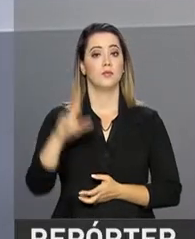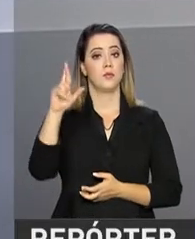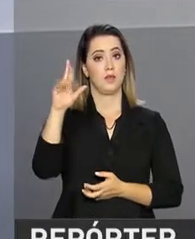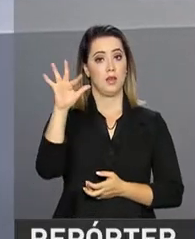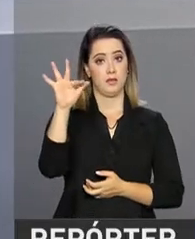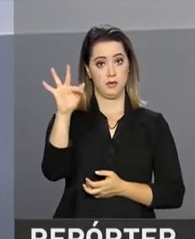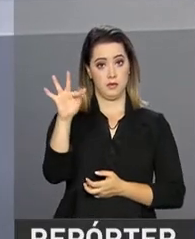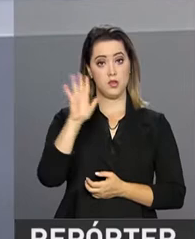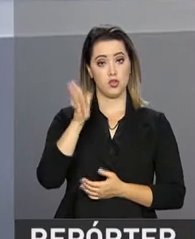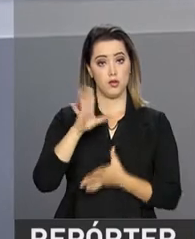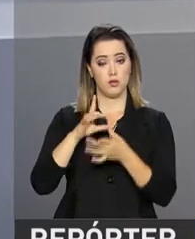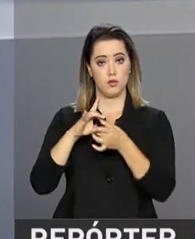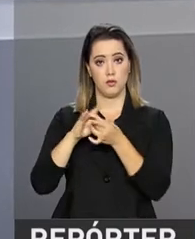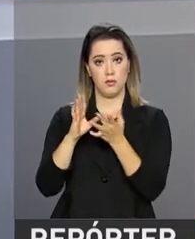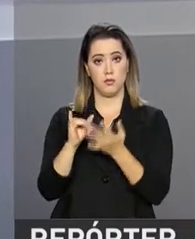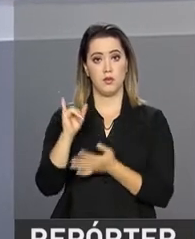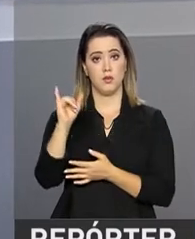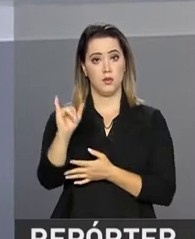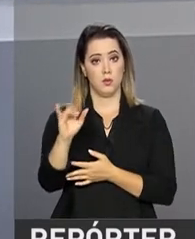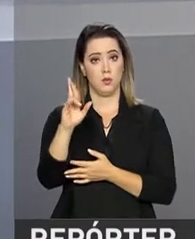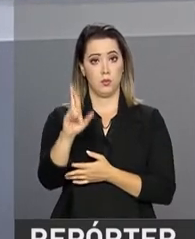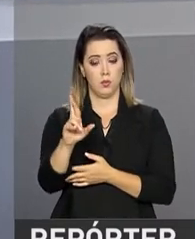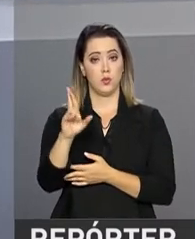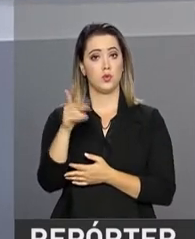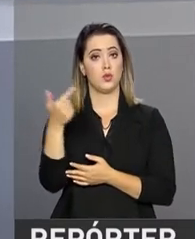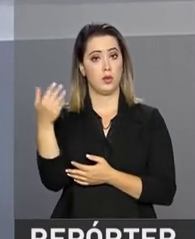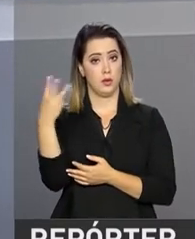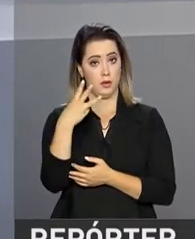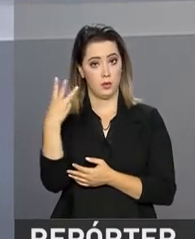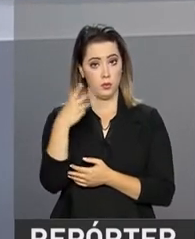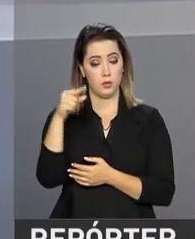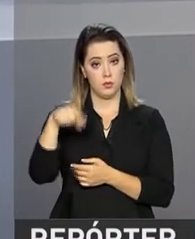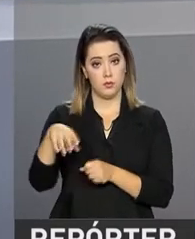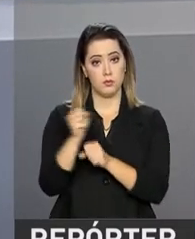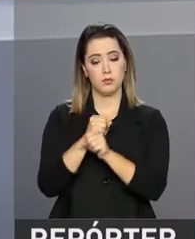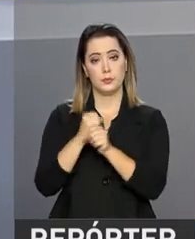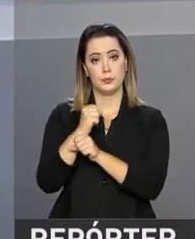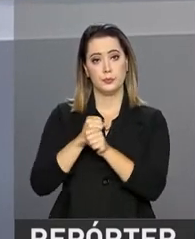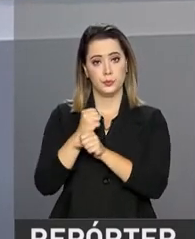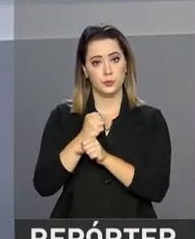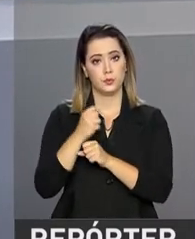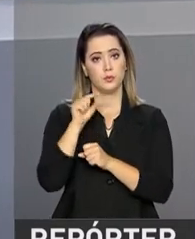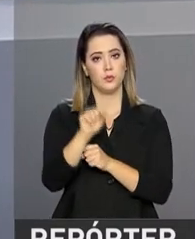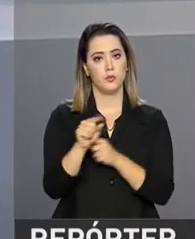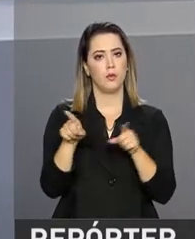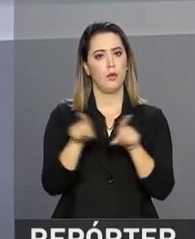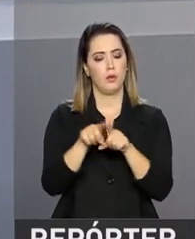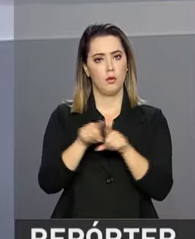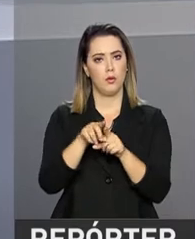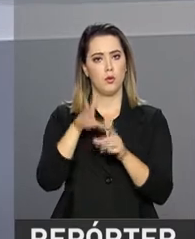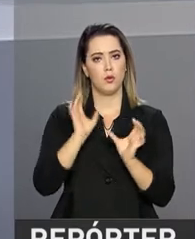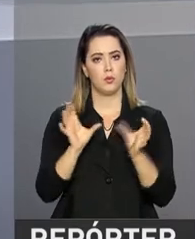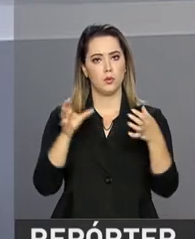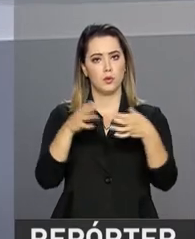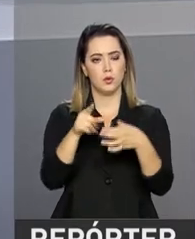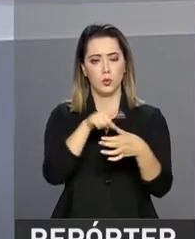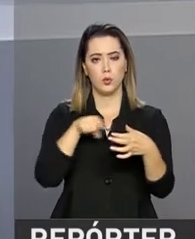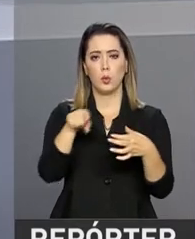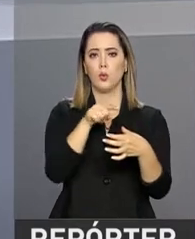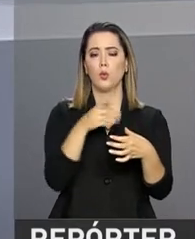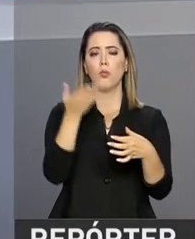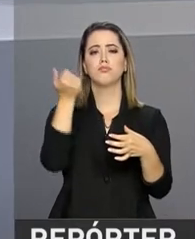receita federal liberou a restituição do terceiro lote do imposto de renda 2017 também estão no lote de